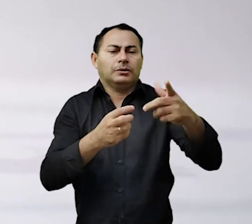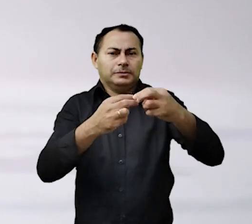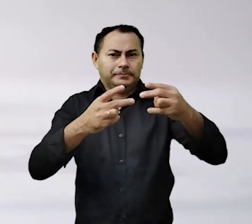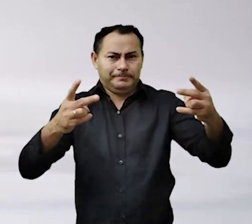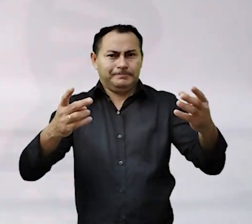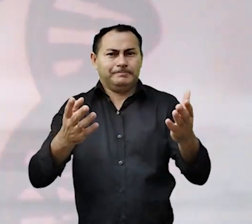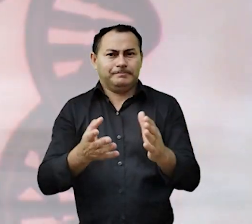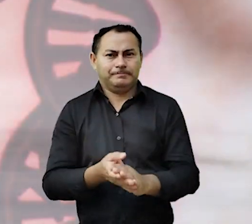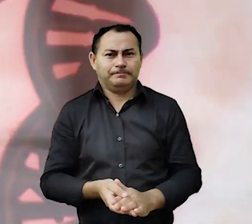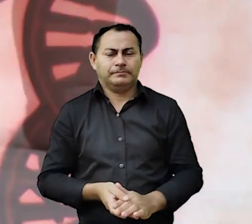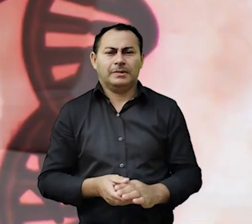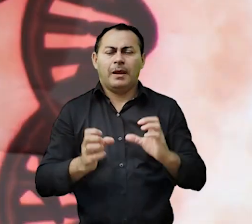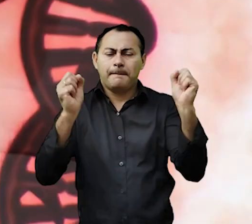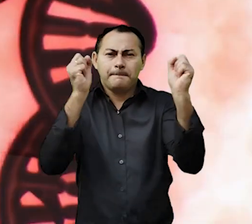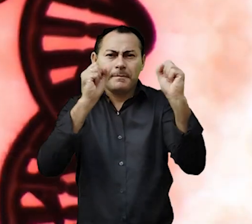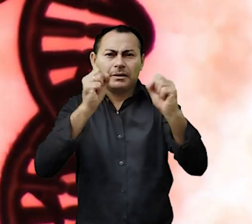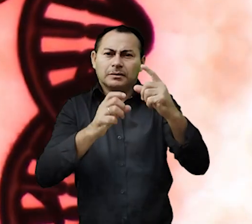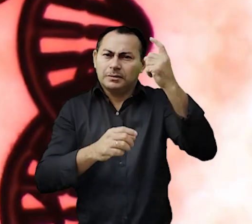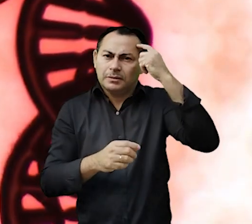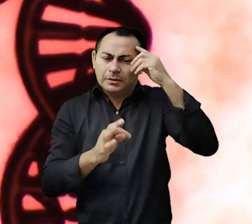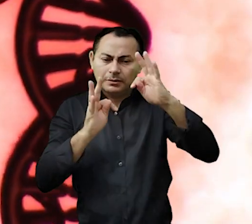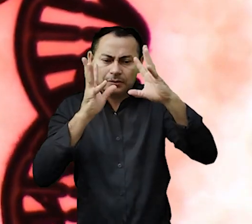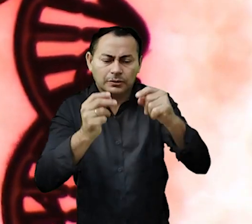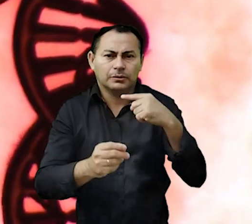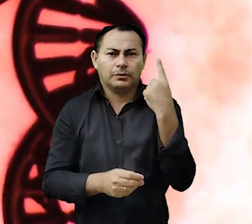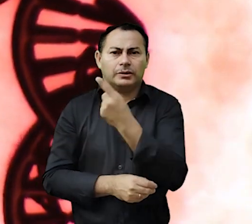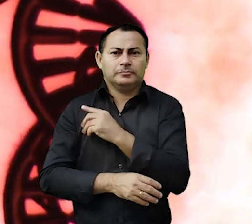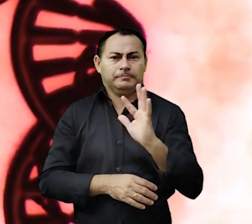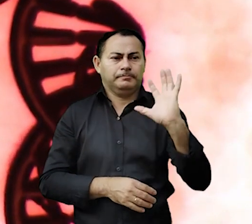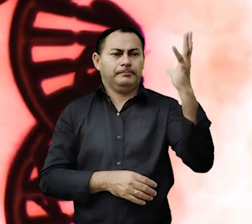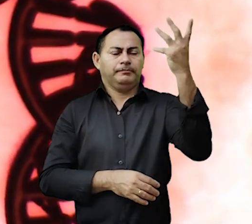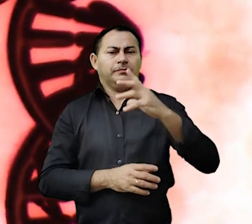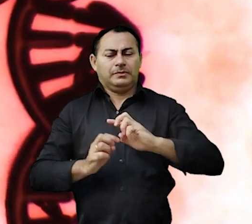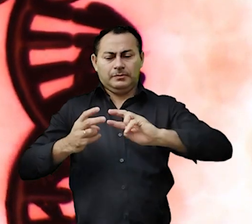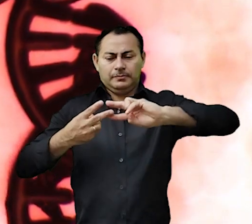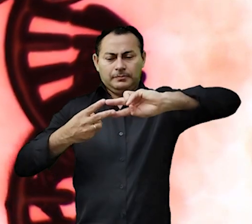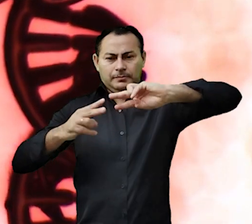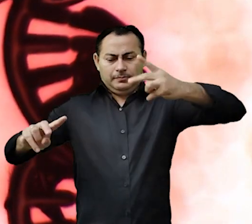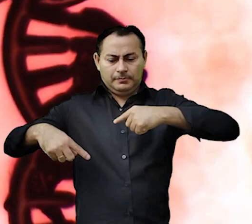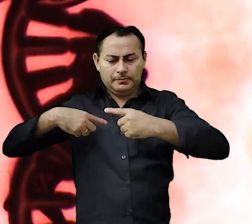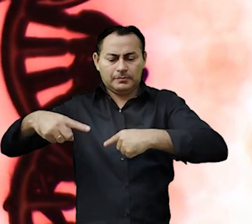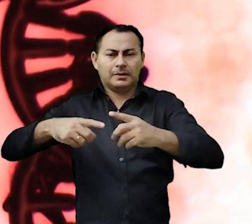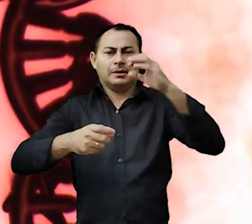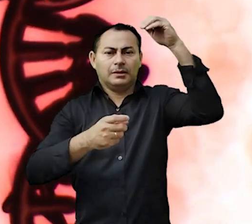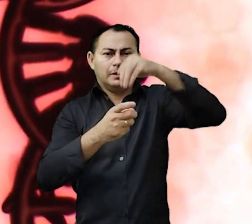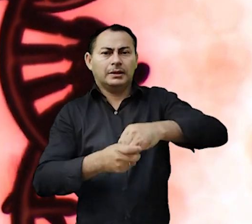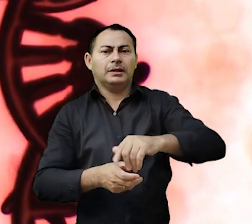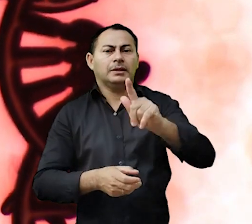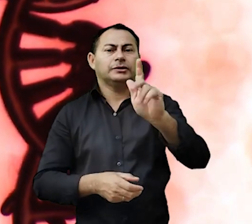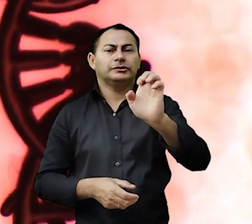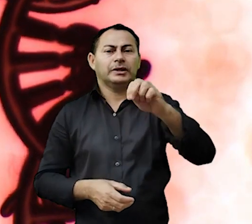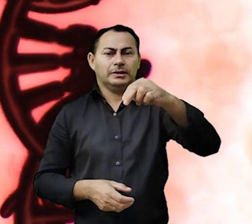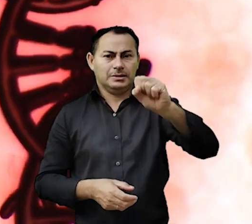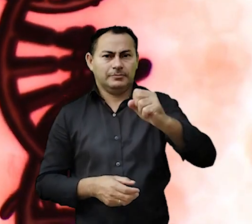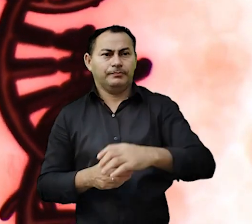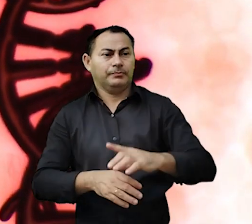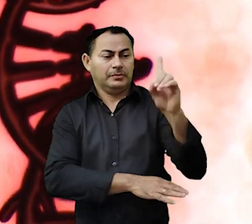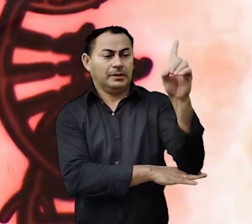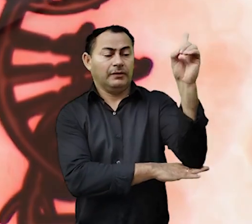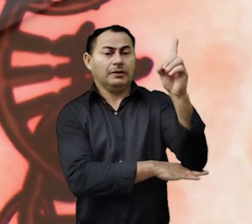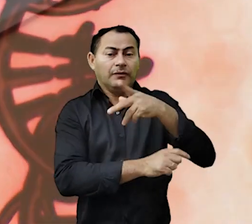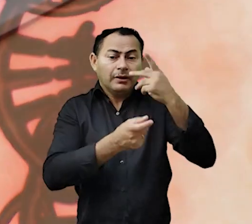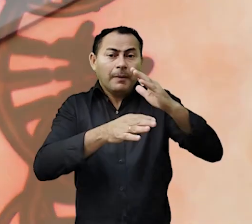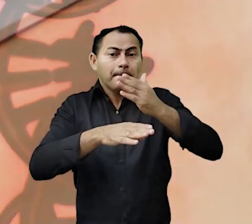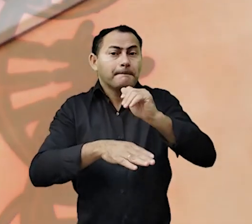outras coisas. É maravilhoso pensar que todos os nossos fatores hereditários estão presentes naqueles genes. Davi